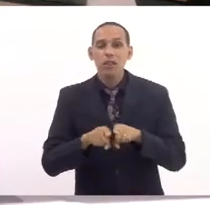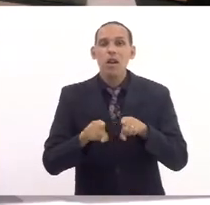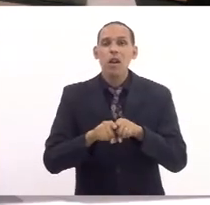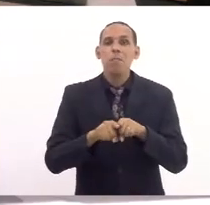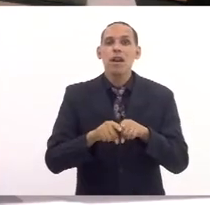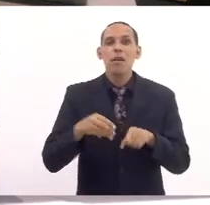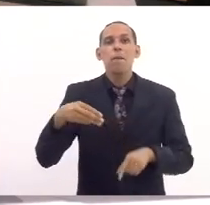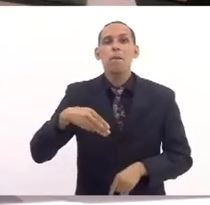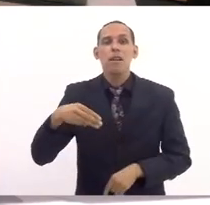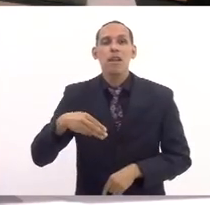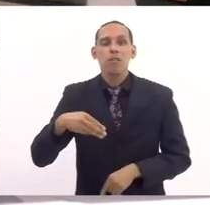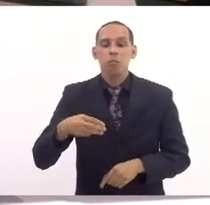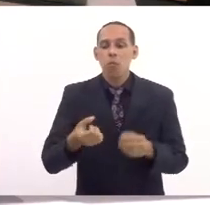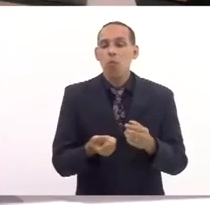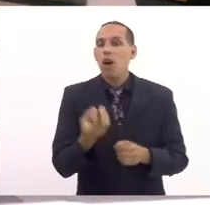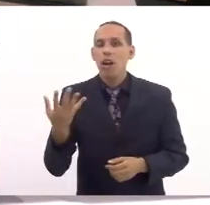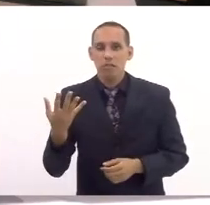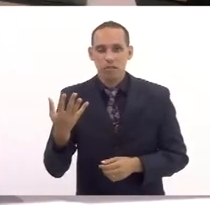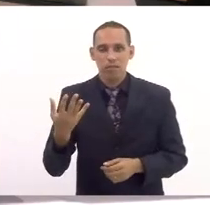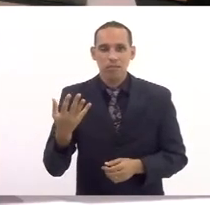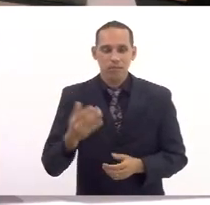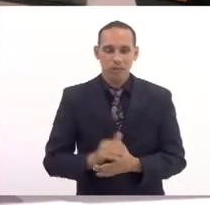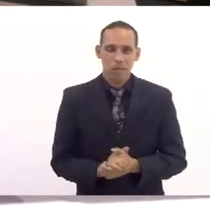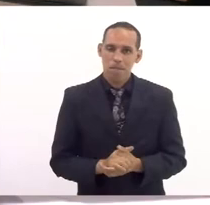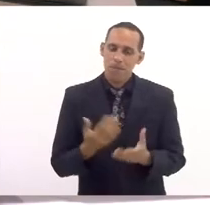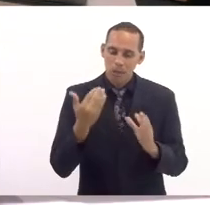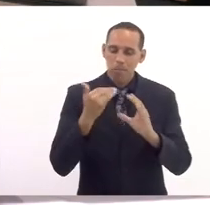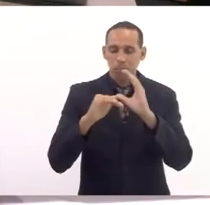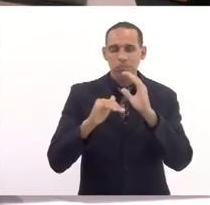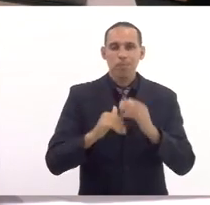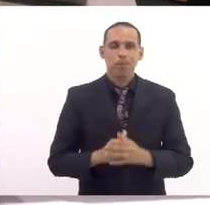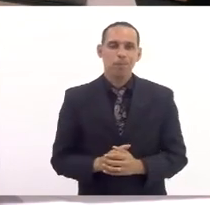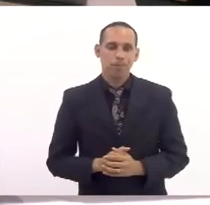Então, essas informações são encaminhadas.